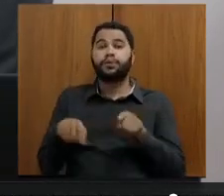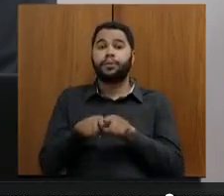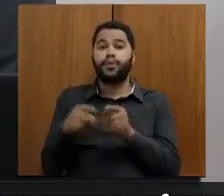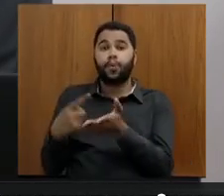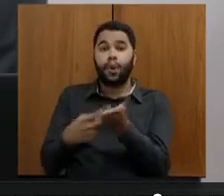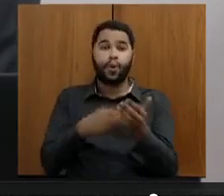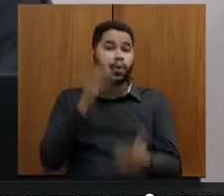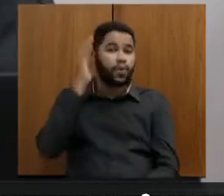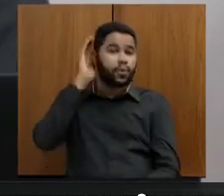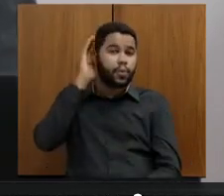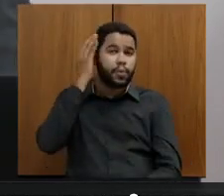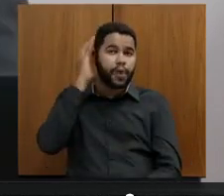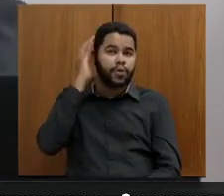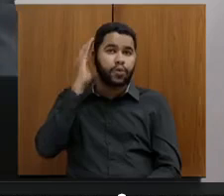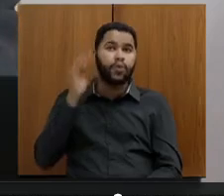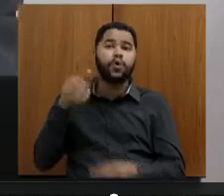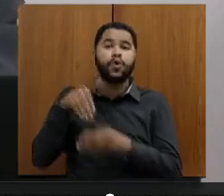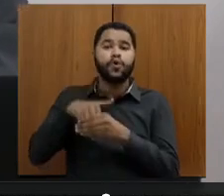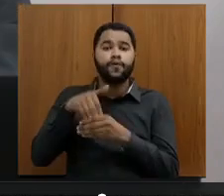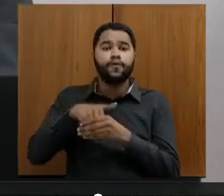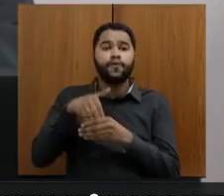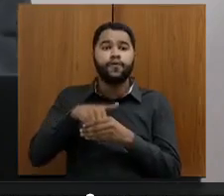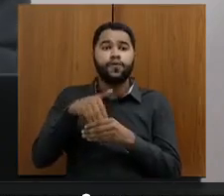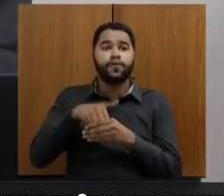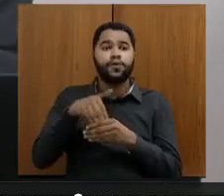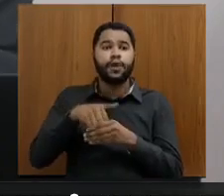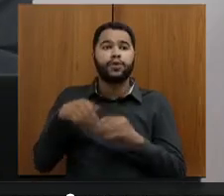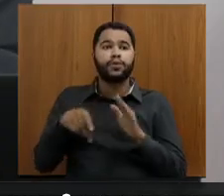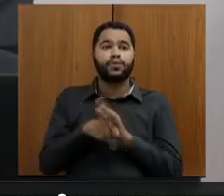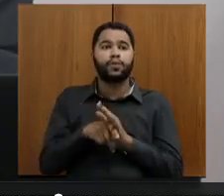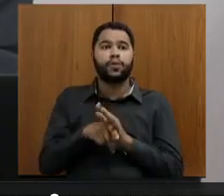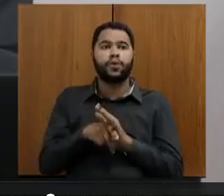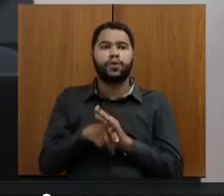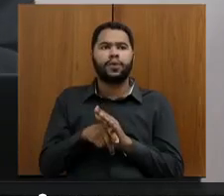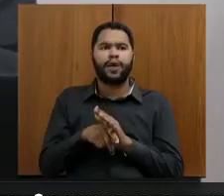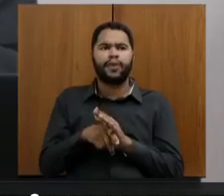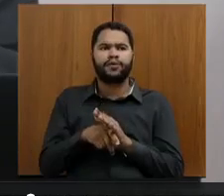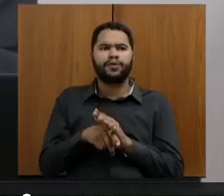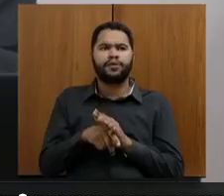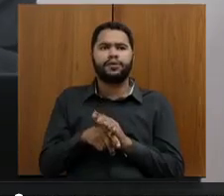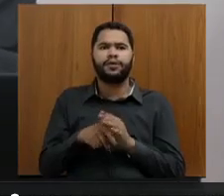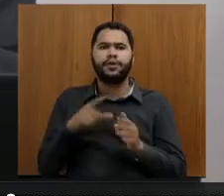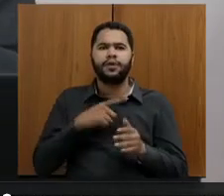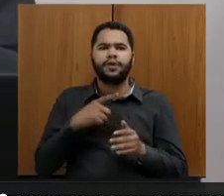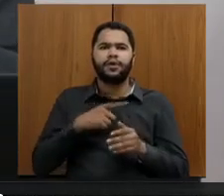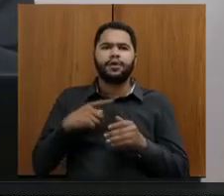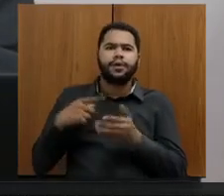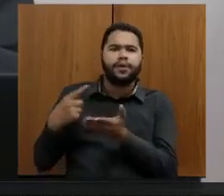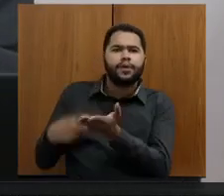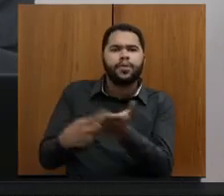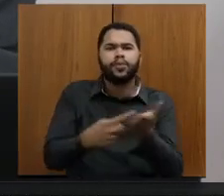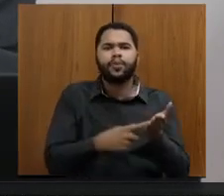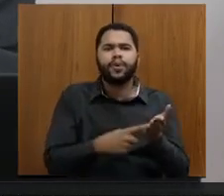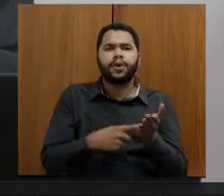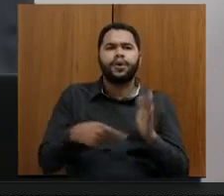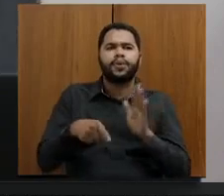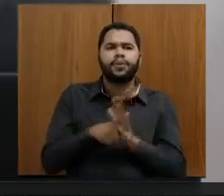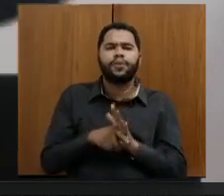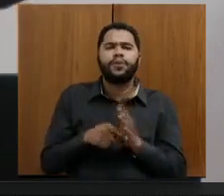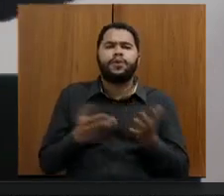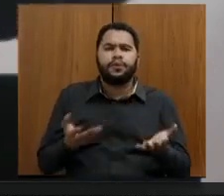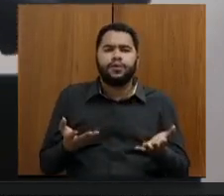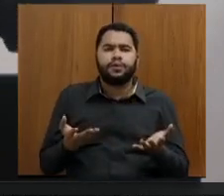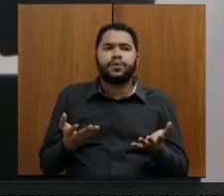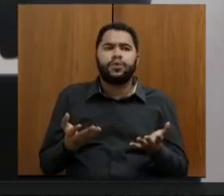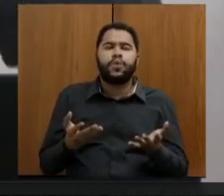acórdão do Mato Grosso votado por unanimidade Oi Sónia unanimidade cujo relator foi o ministro chama